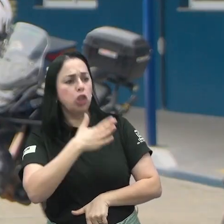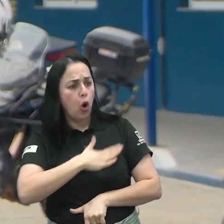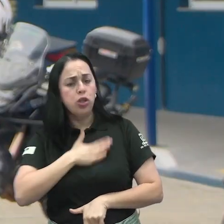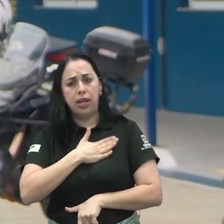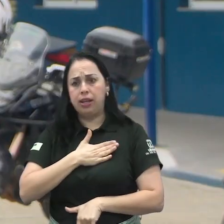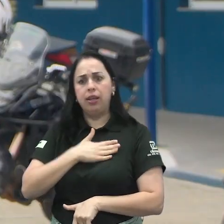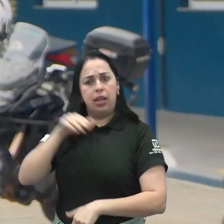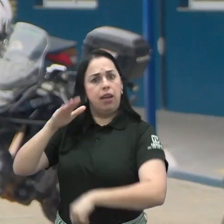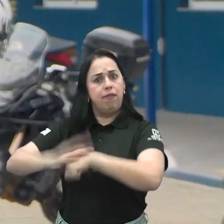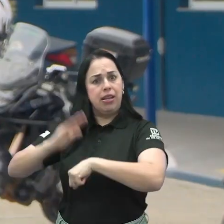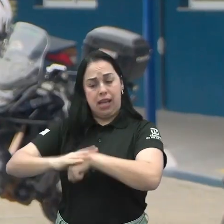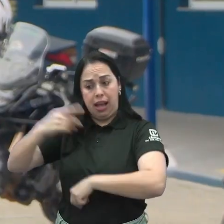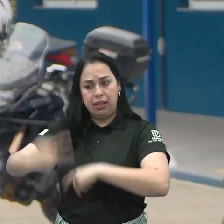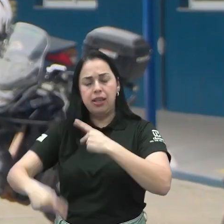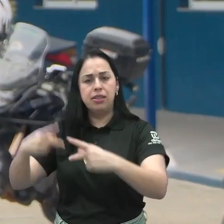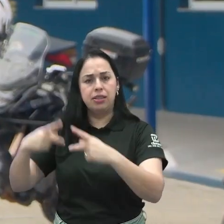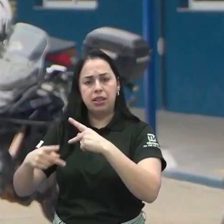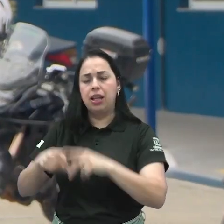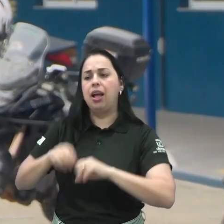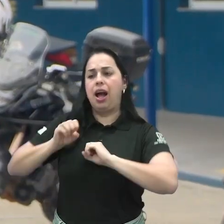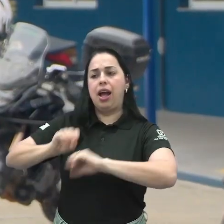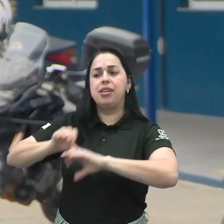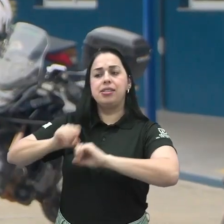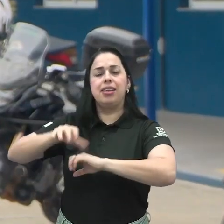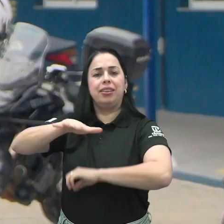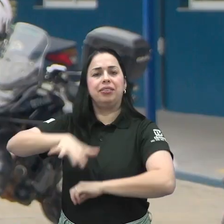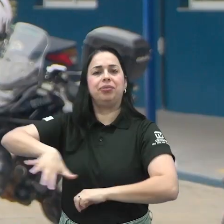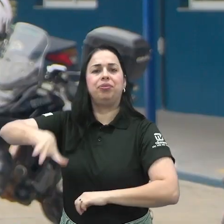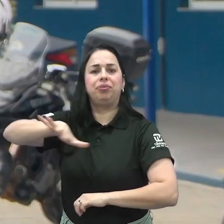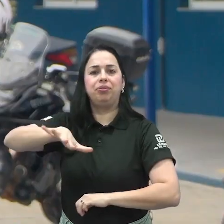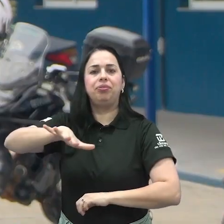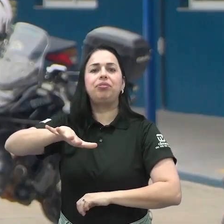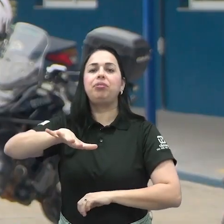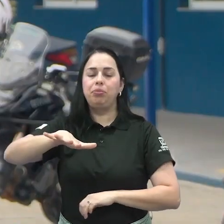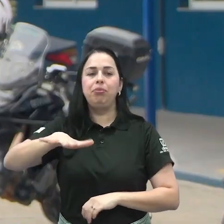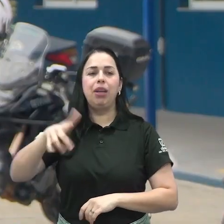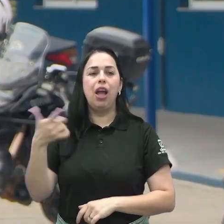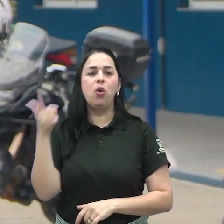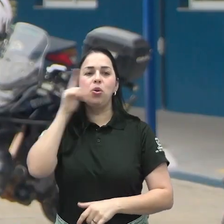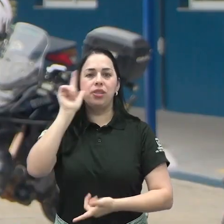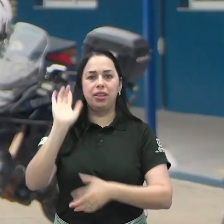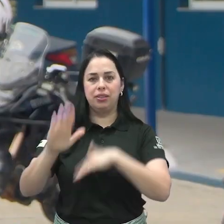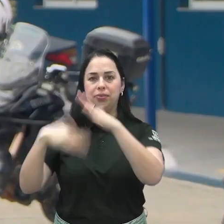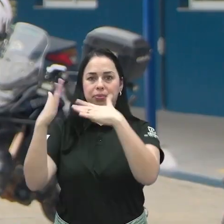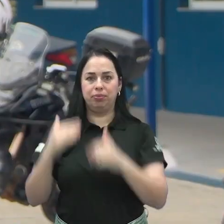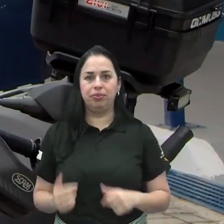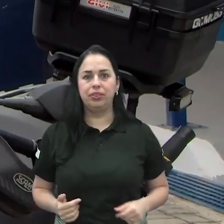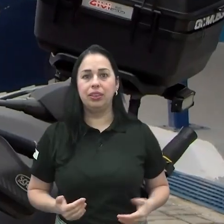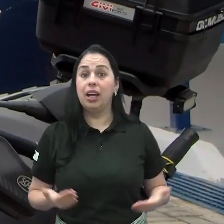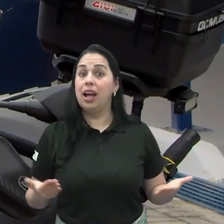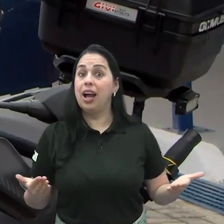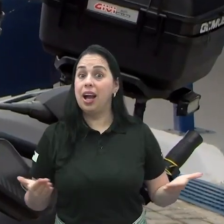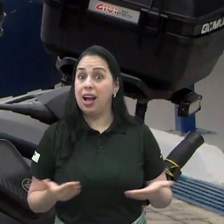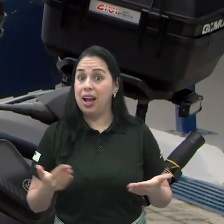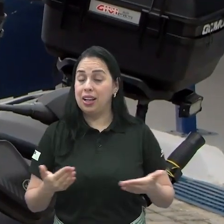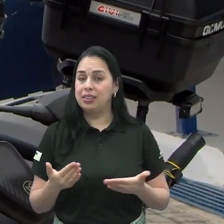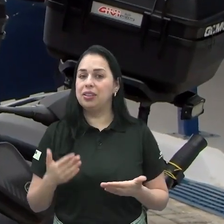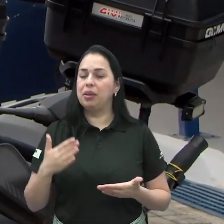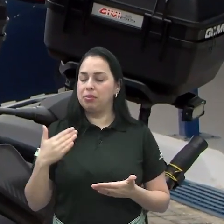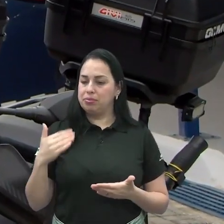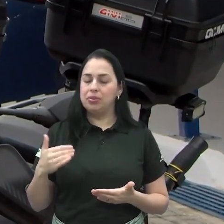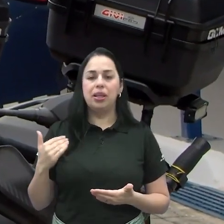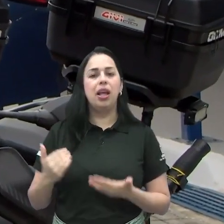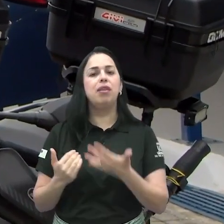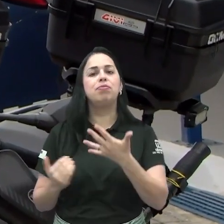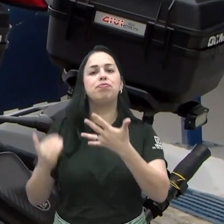São José dos Campos acaba sendo repassado aqui ao nosso efetivo, e dessa forma a gente acaba evoluindo ainda mais. Agora, o próximo passo